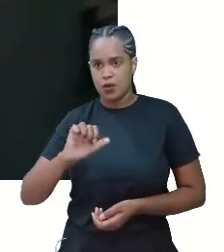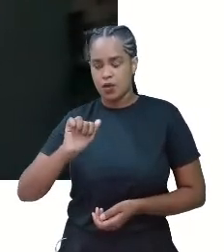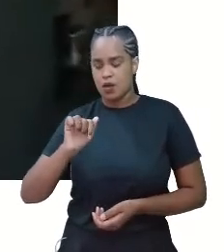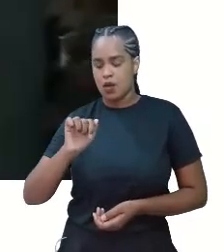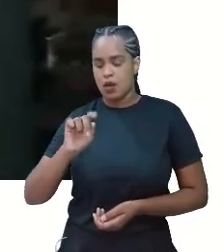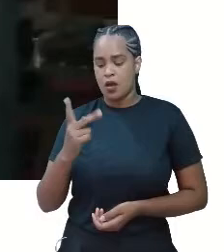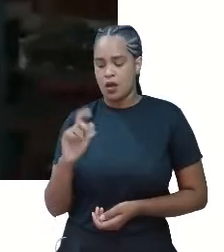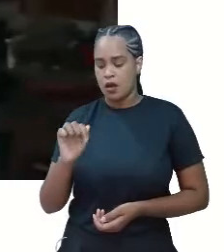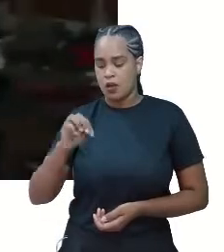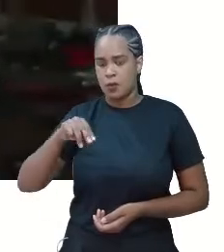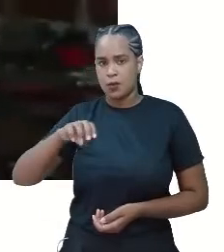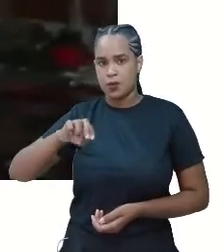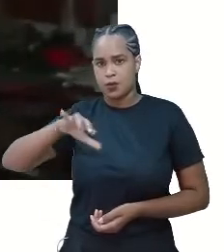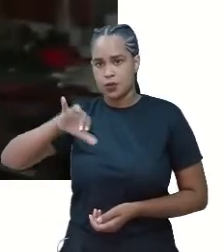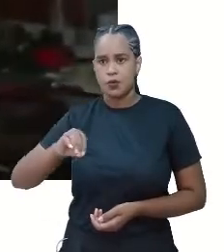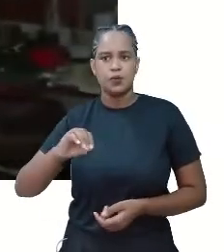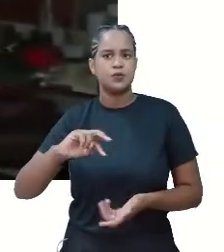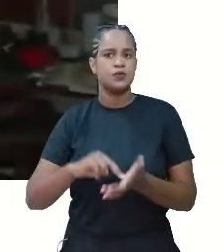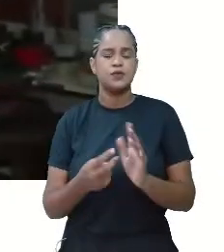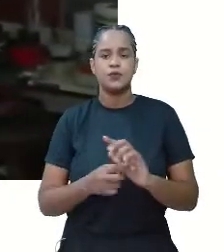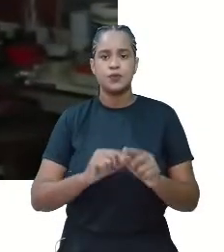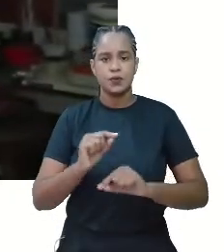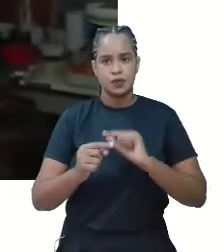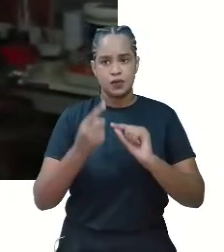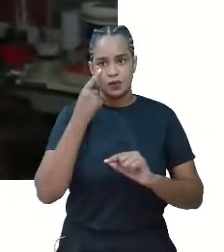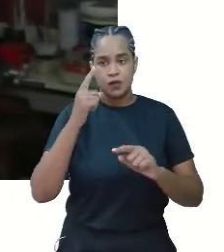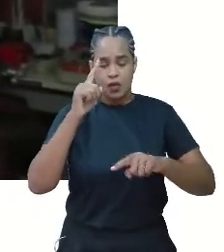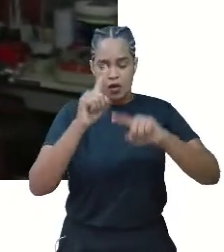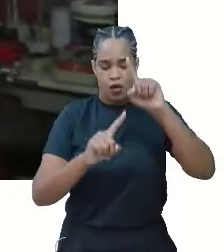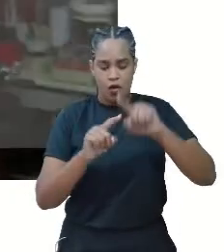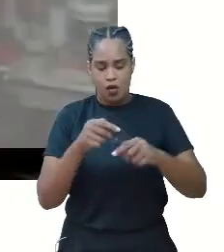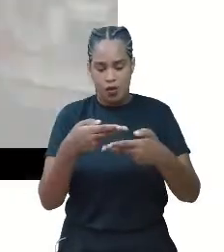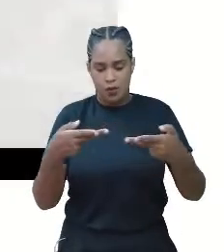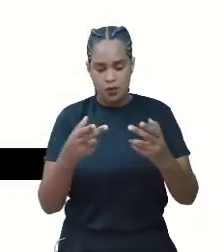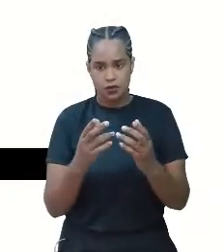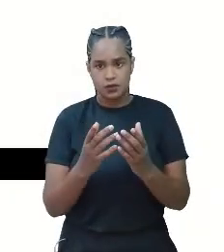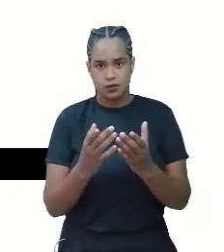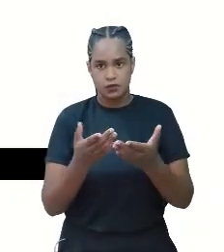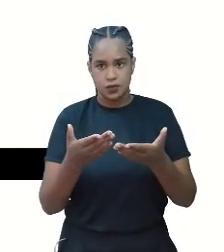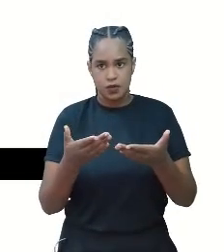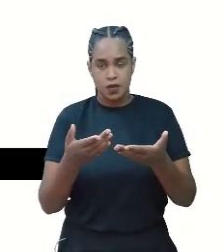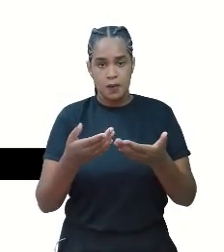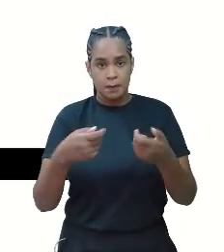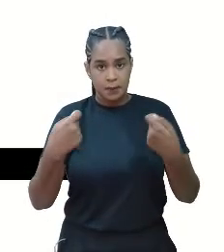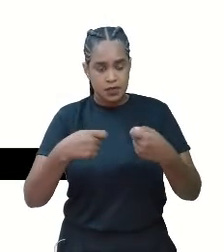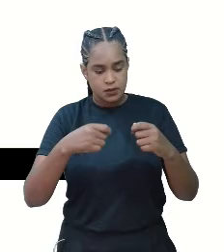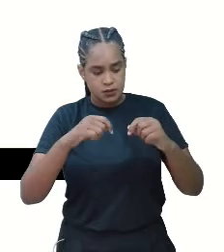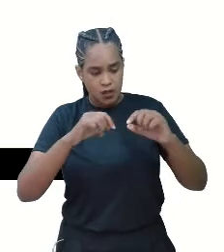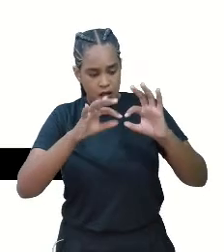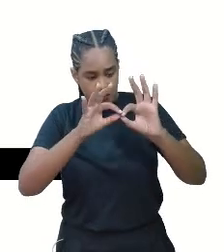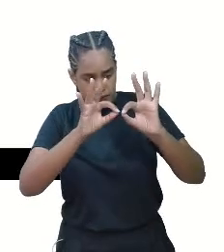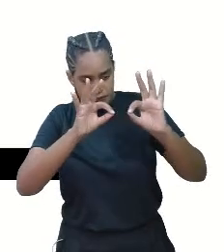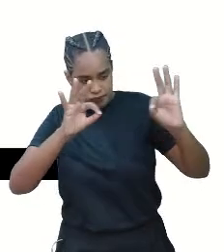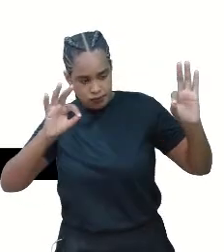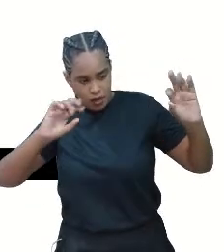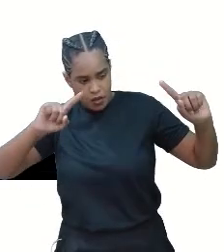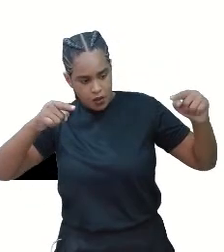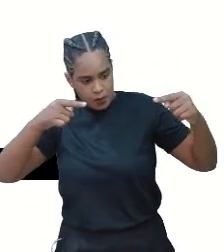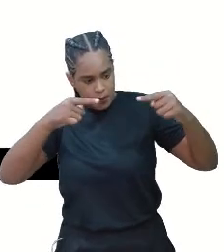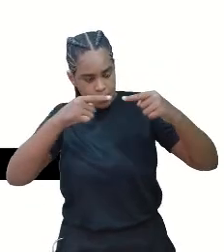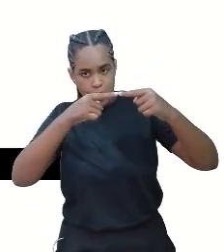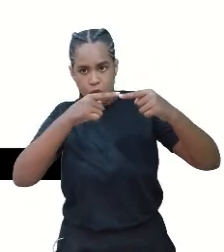É você conseguir alinhar o lute e a pestana, certo, com o